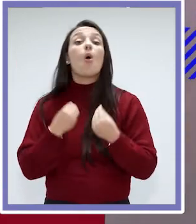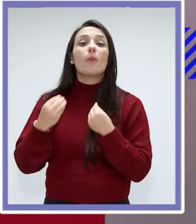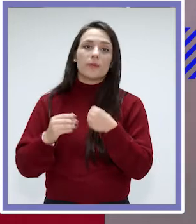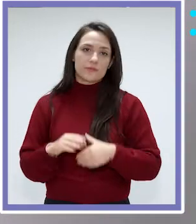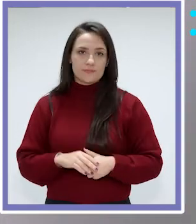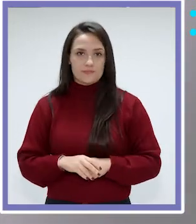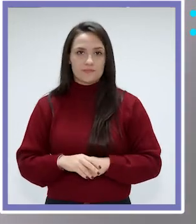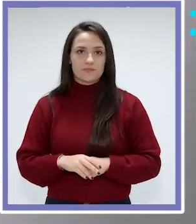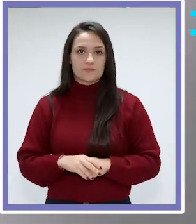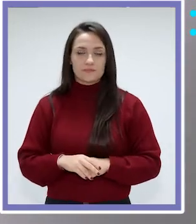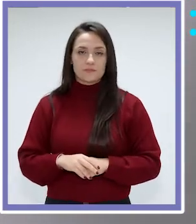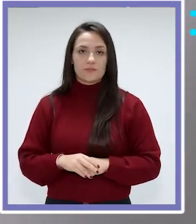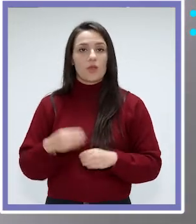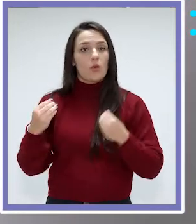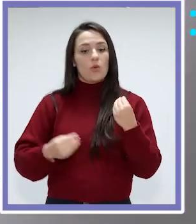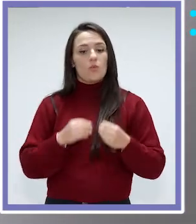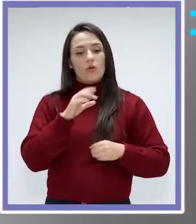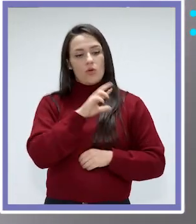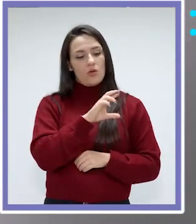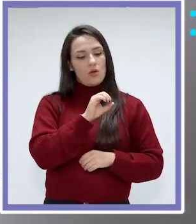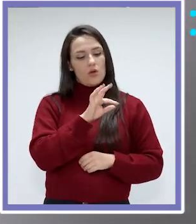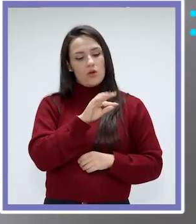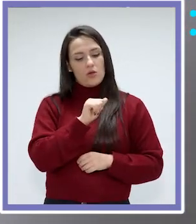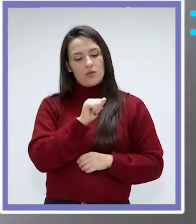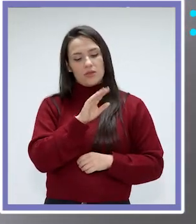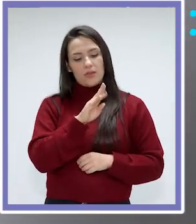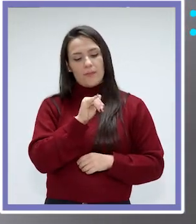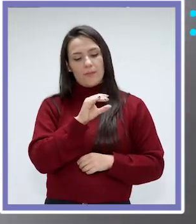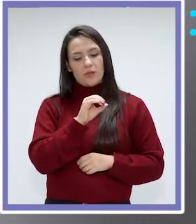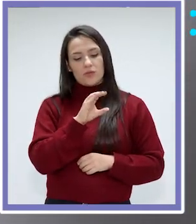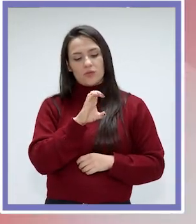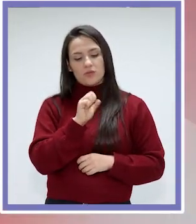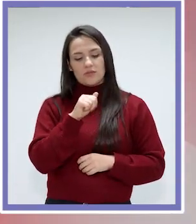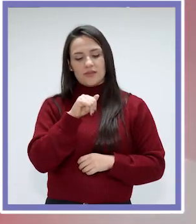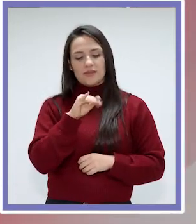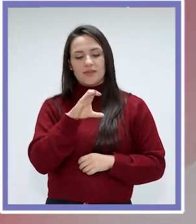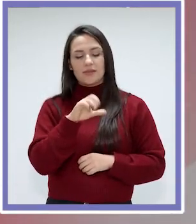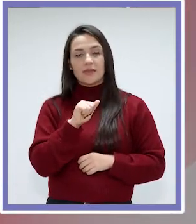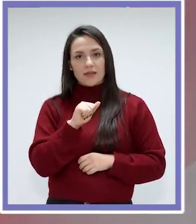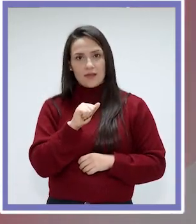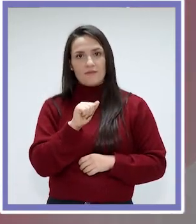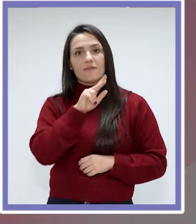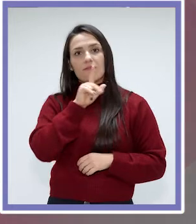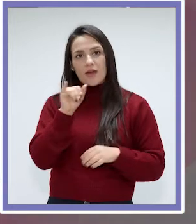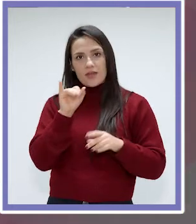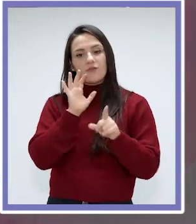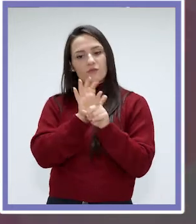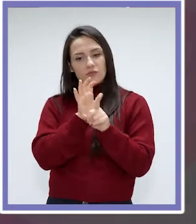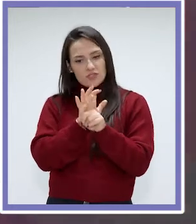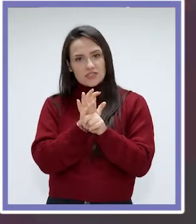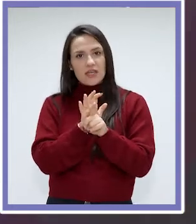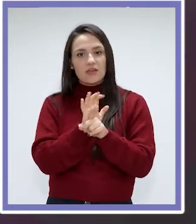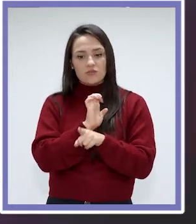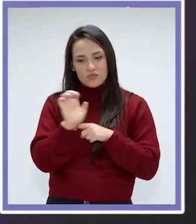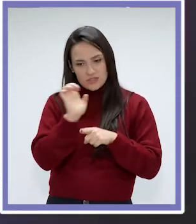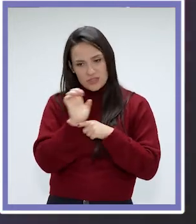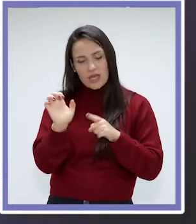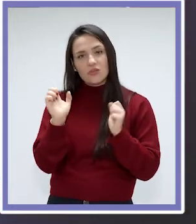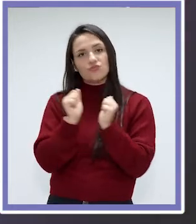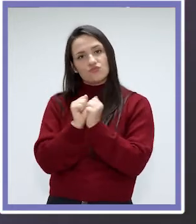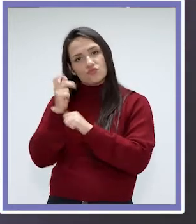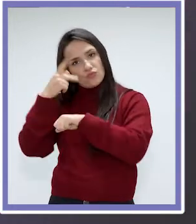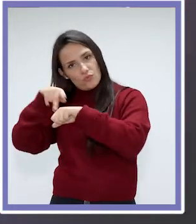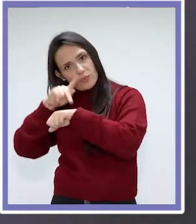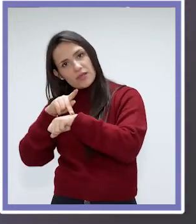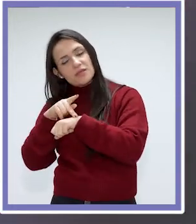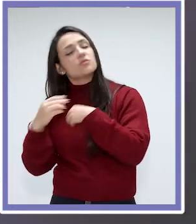outros impactos da implantação da rota? Talvez não só aqui no Mato Grosso do Sul, mas por todos os estados pelo que o trajeto dela vai cortar. Por